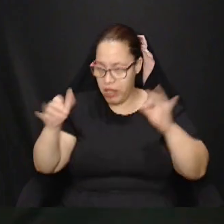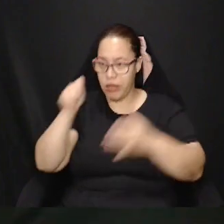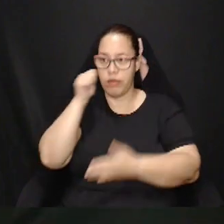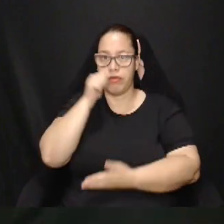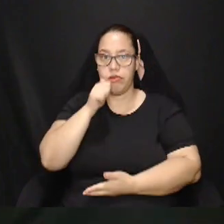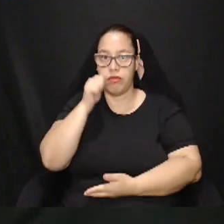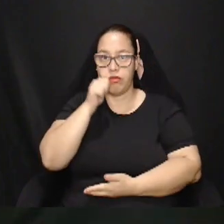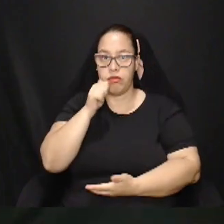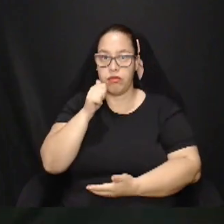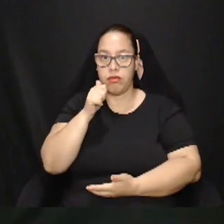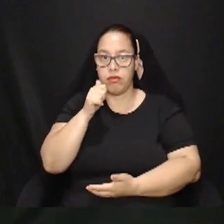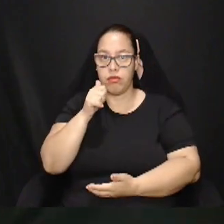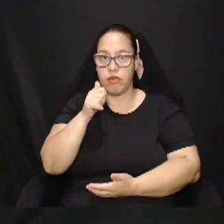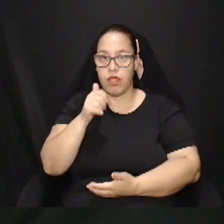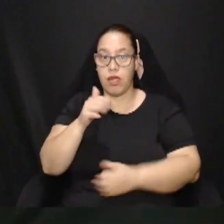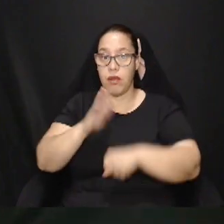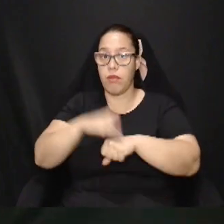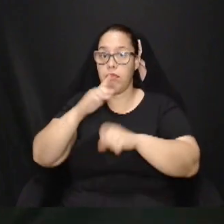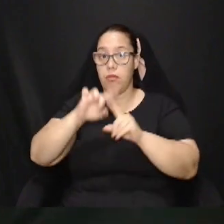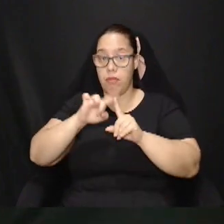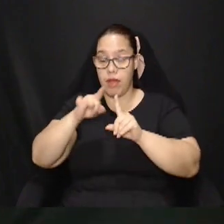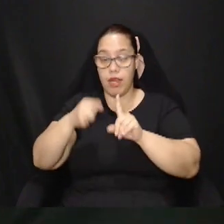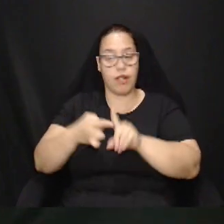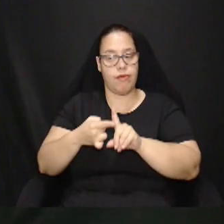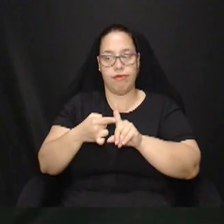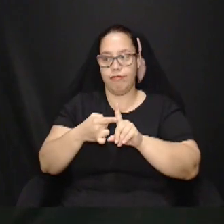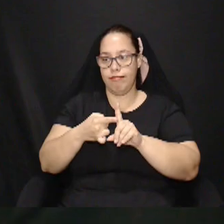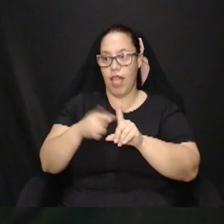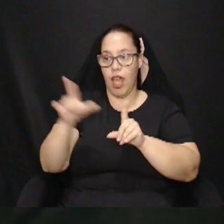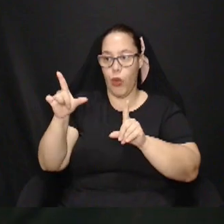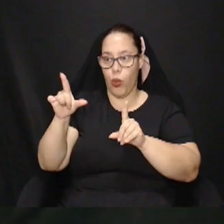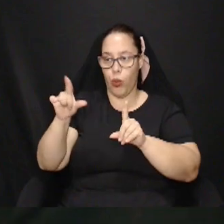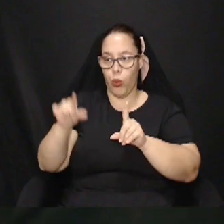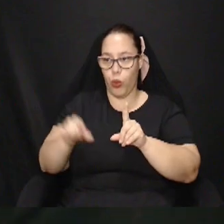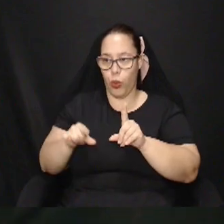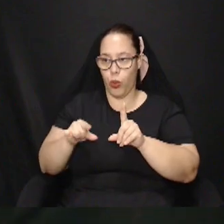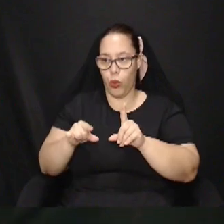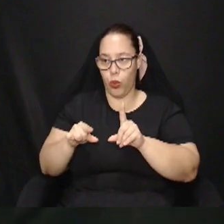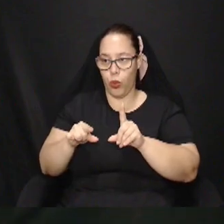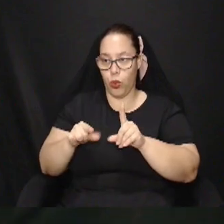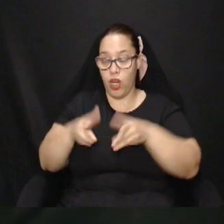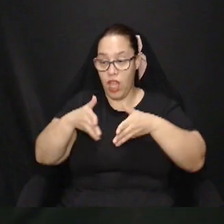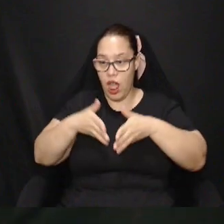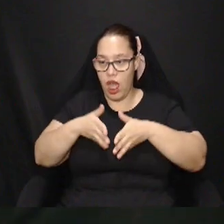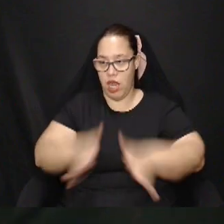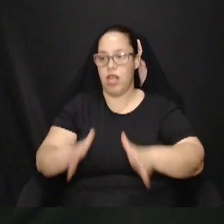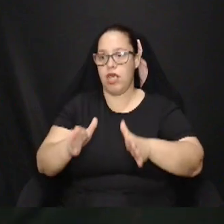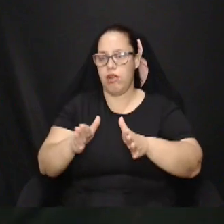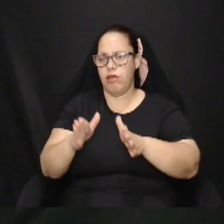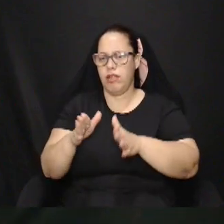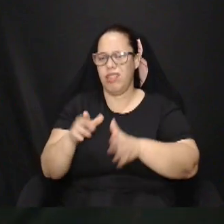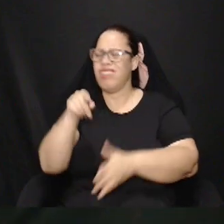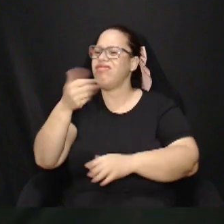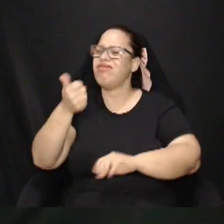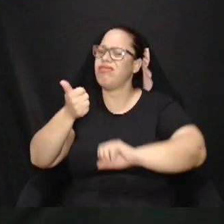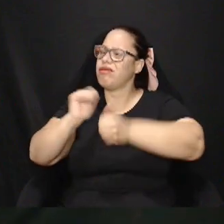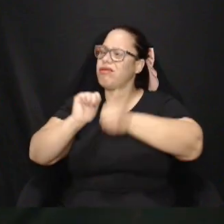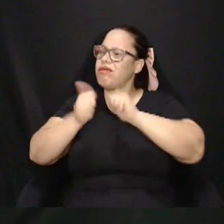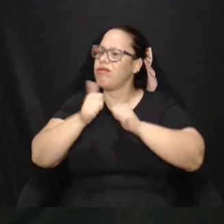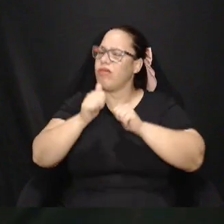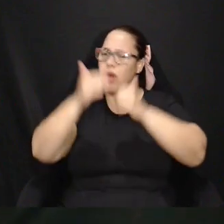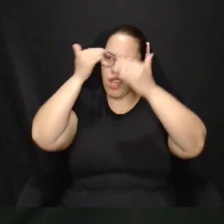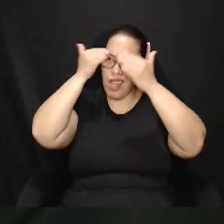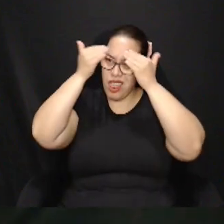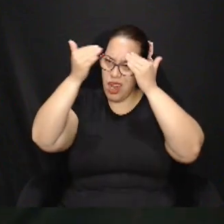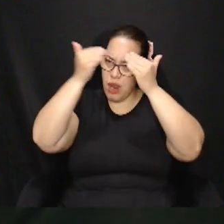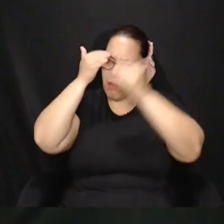não estão mais engravidando, né? Então é uma queda de fertilidade. Na sua avaliação terapêutica,